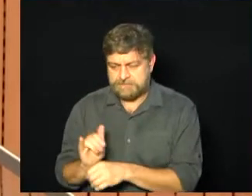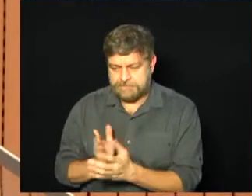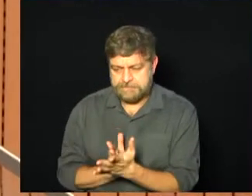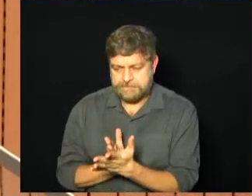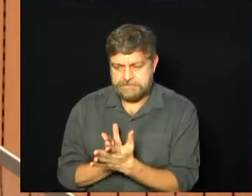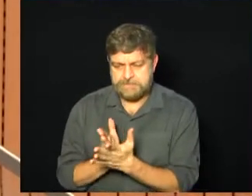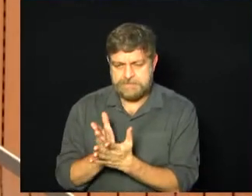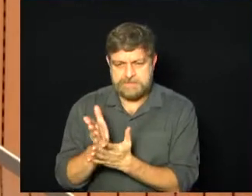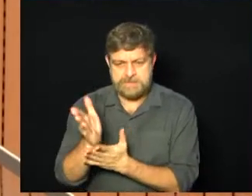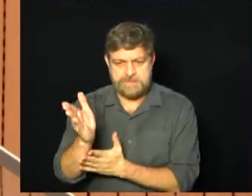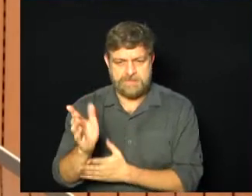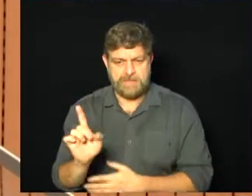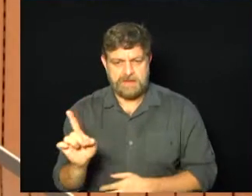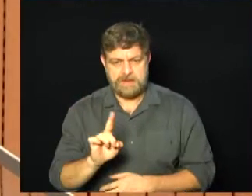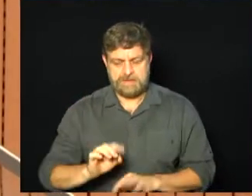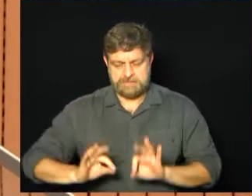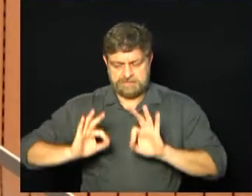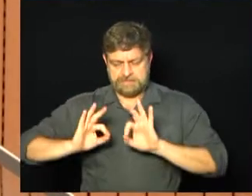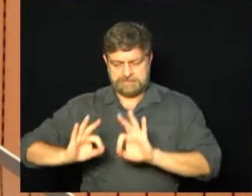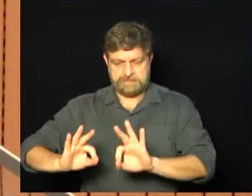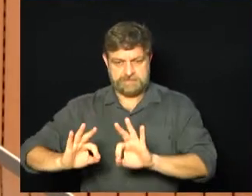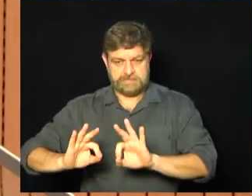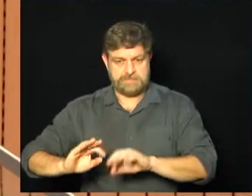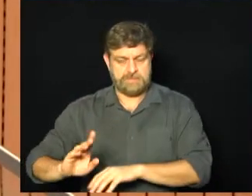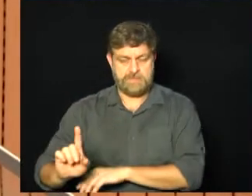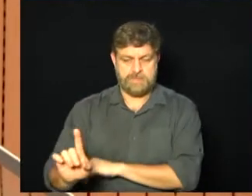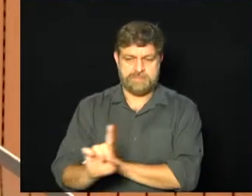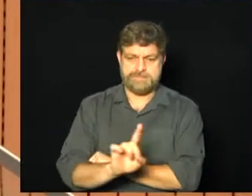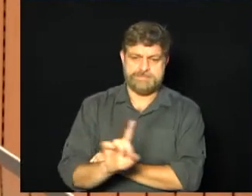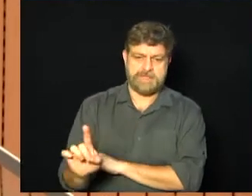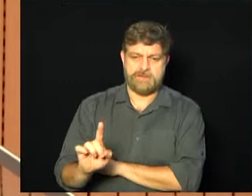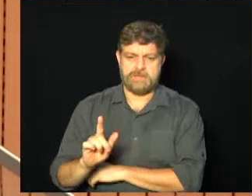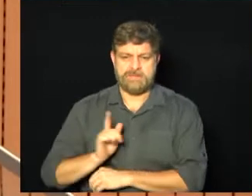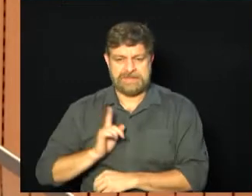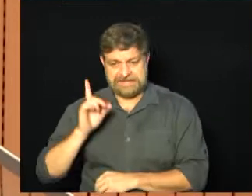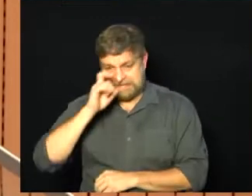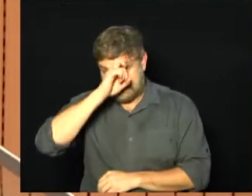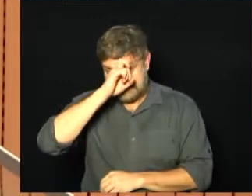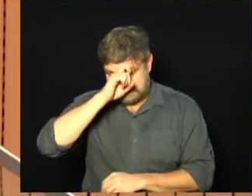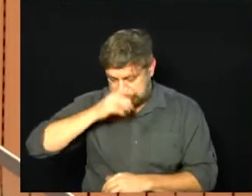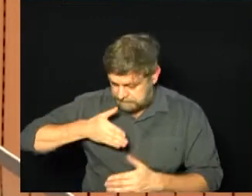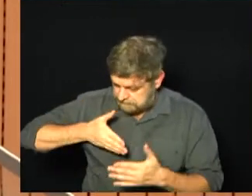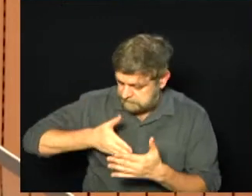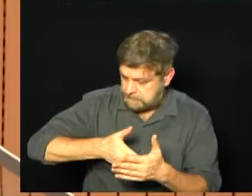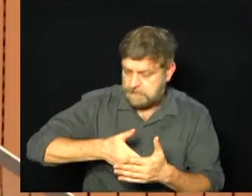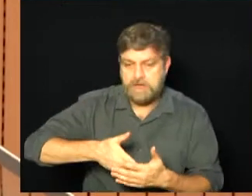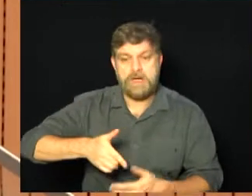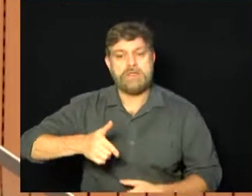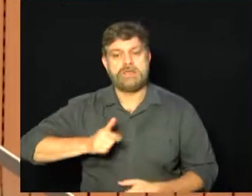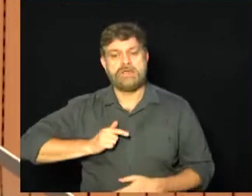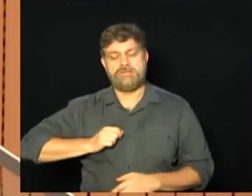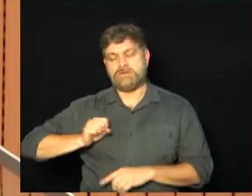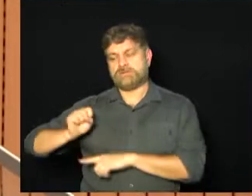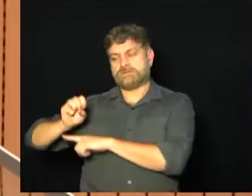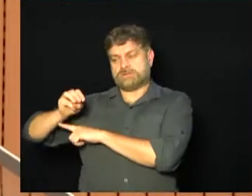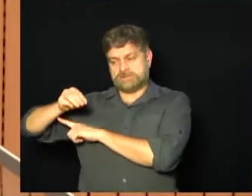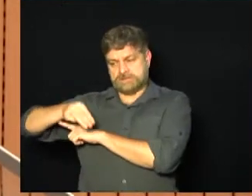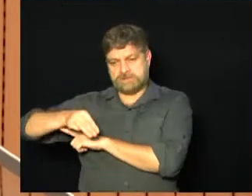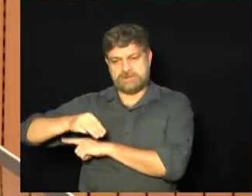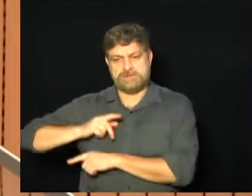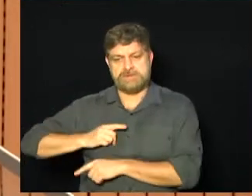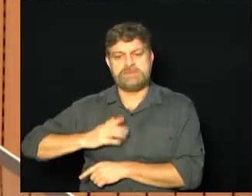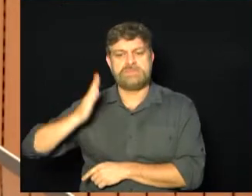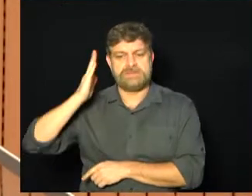róseos, atapetados de florilégios. Nesse caminhar houve, há e seguirão